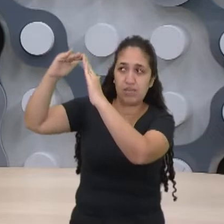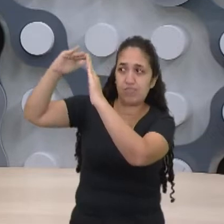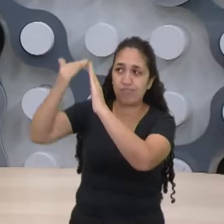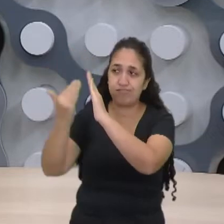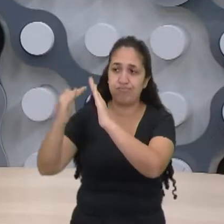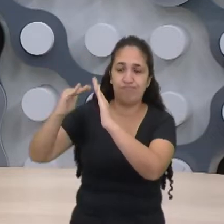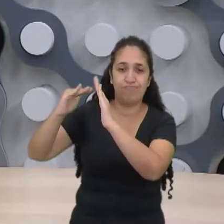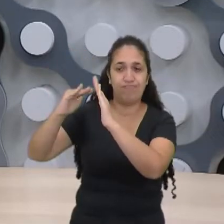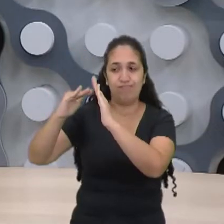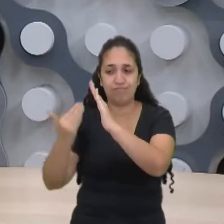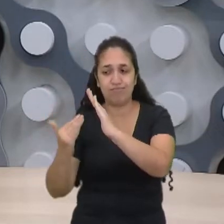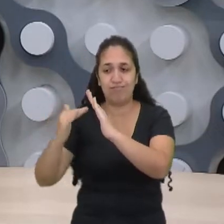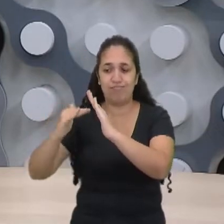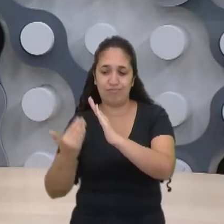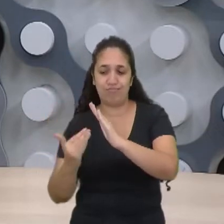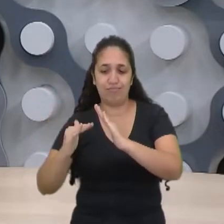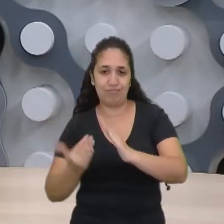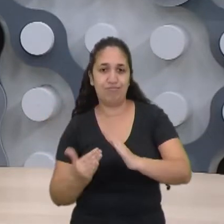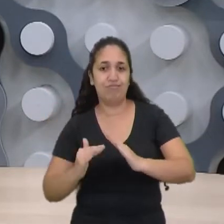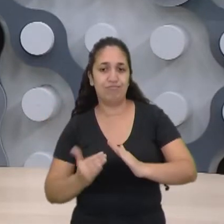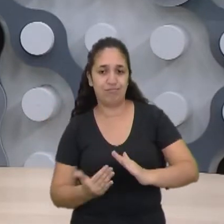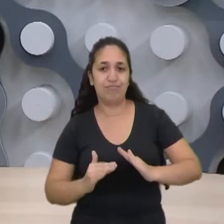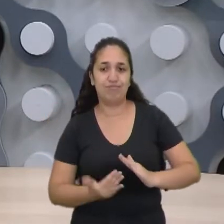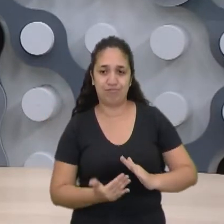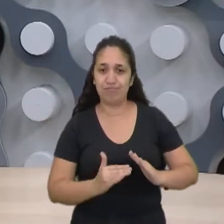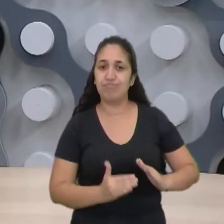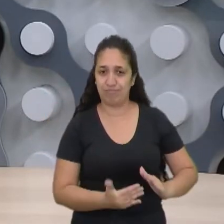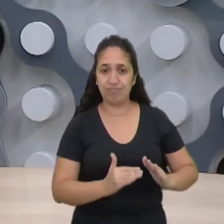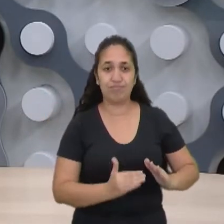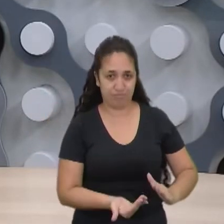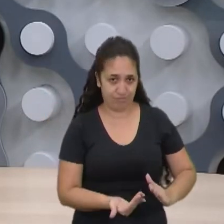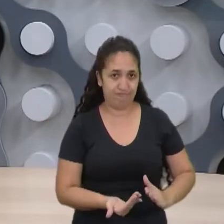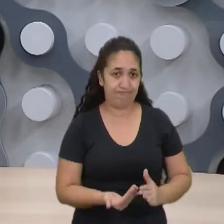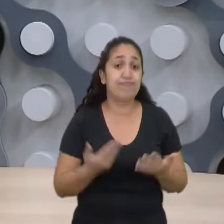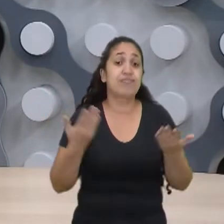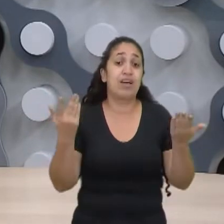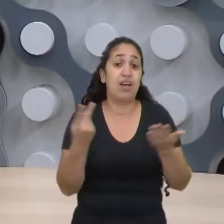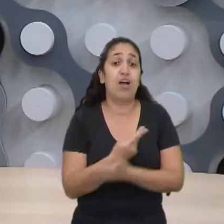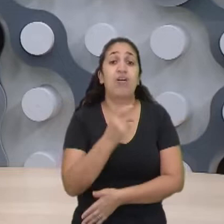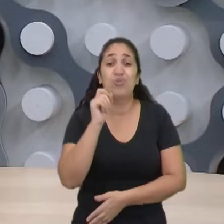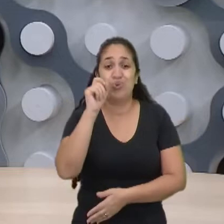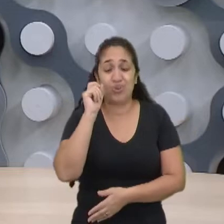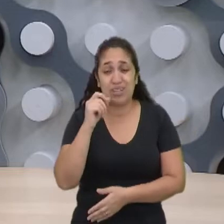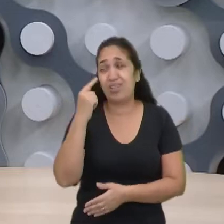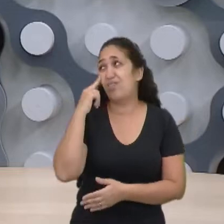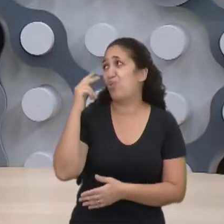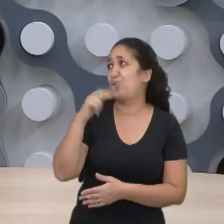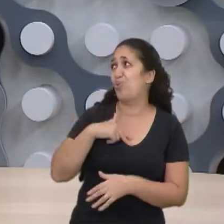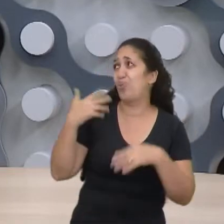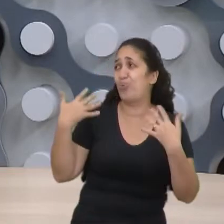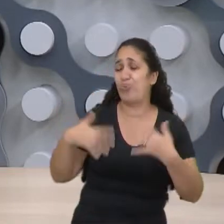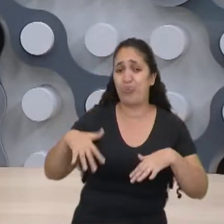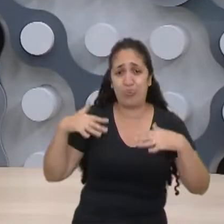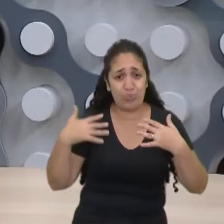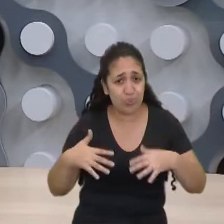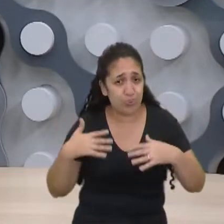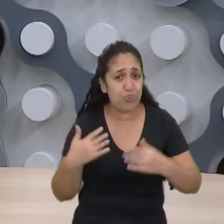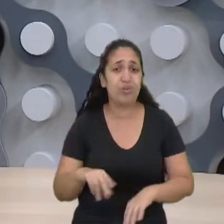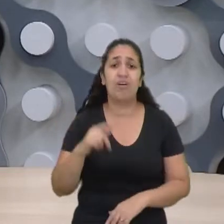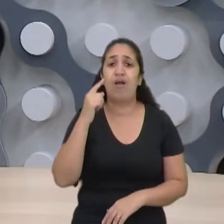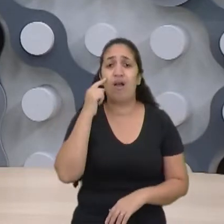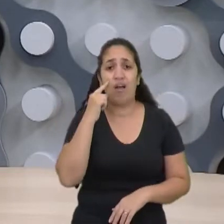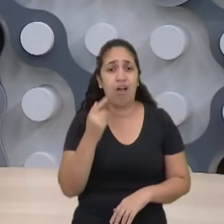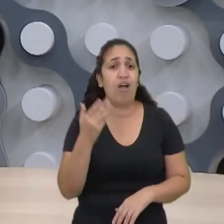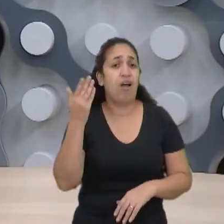acaba cedendo, né, e derrubando aí as outras casas embaixo, proporcionando aí grandes desastres, como a gente vê aí, né,